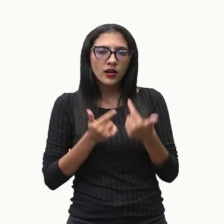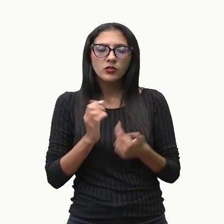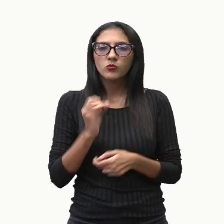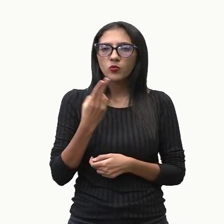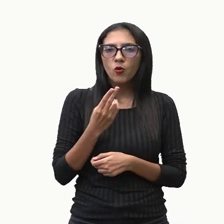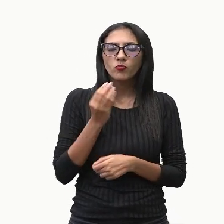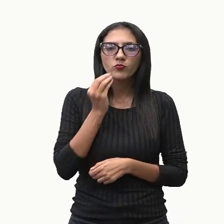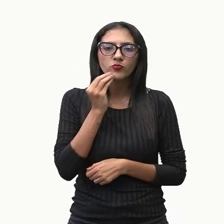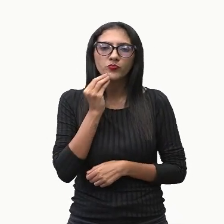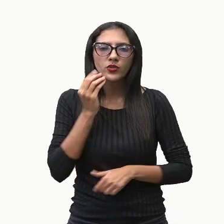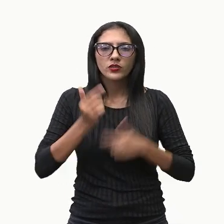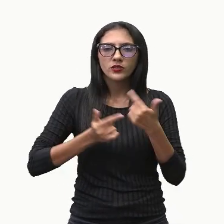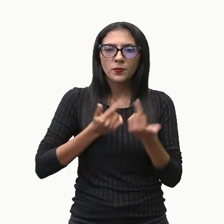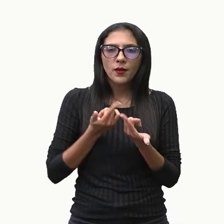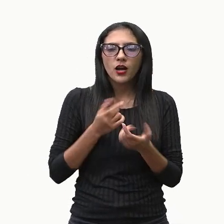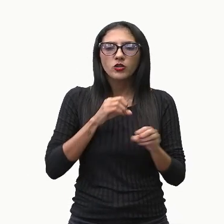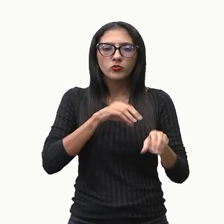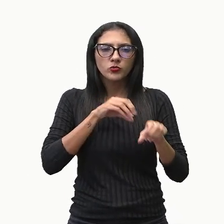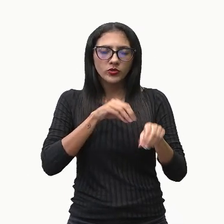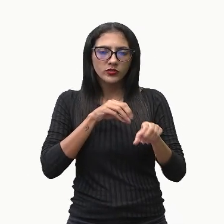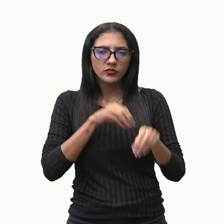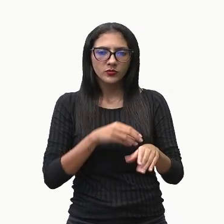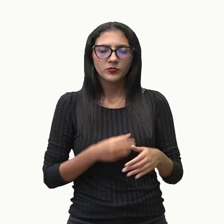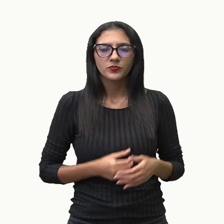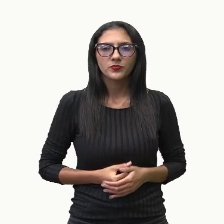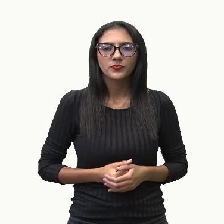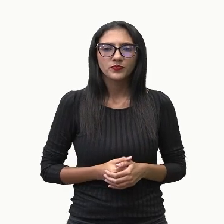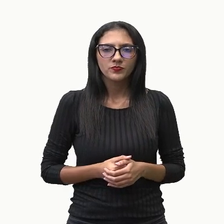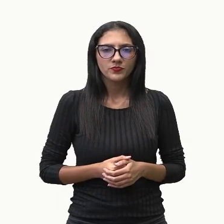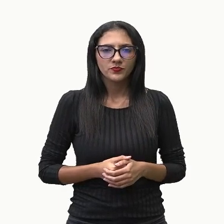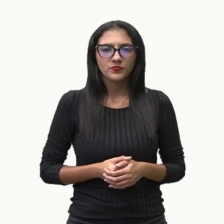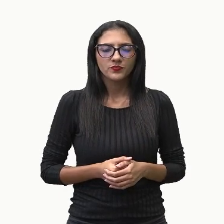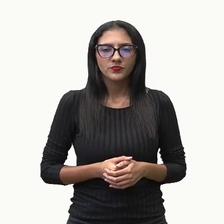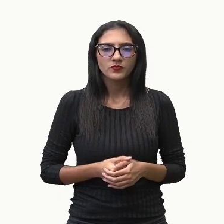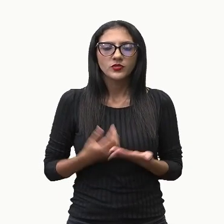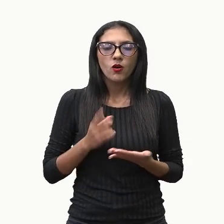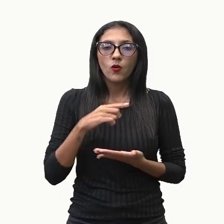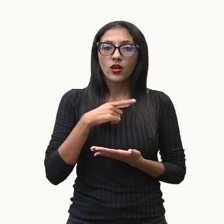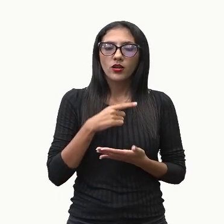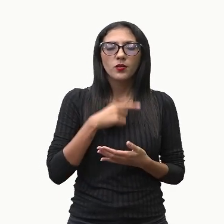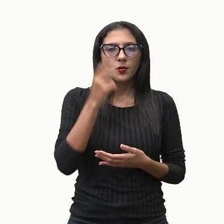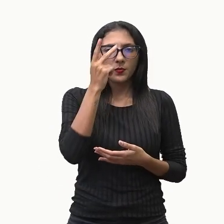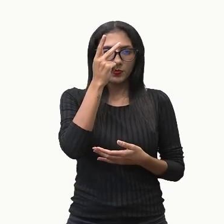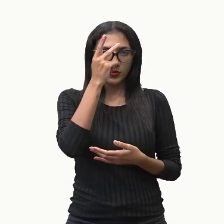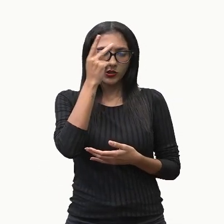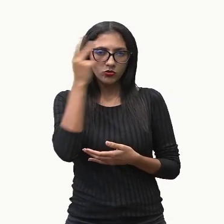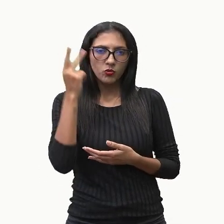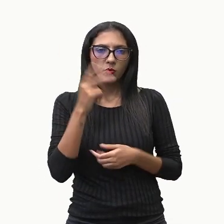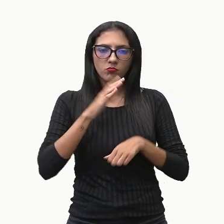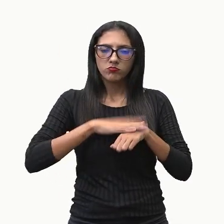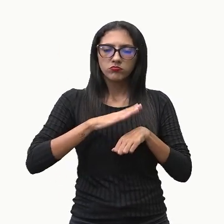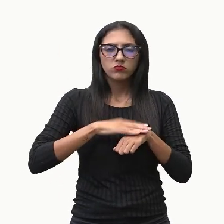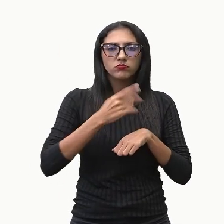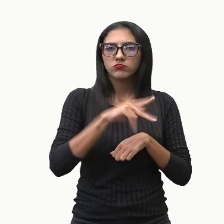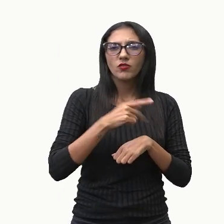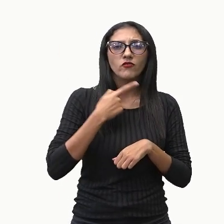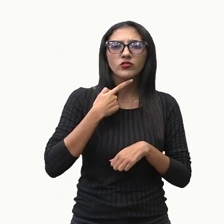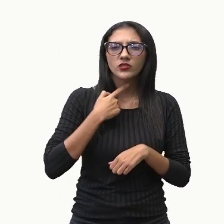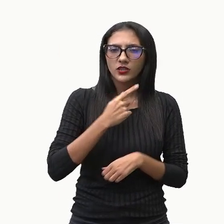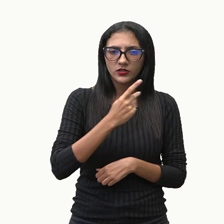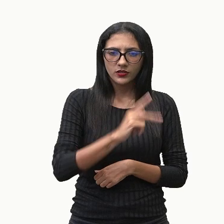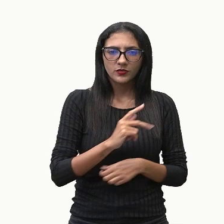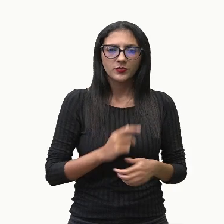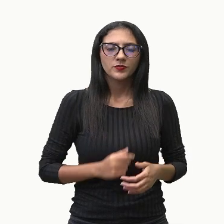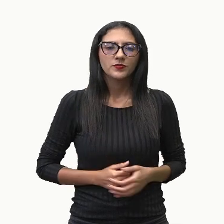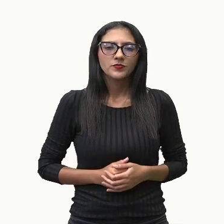comentamos, nós estamos falando de pessoas que migram voluntariamente ou espontaneamente. Vamos